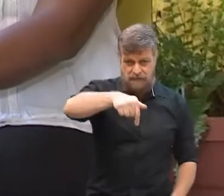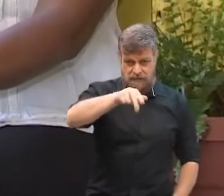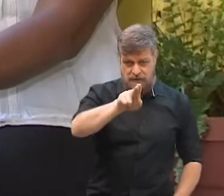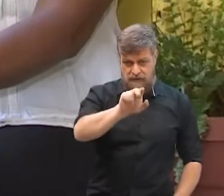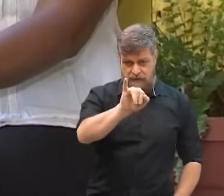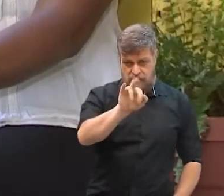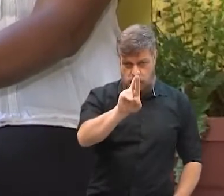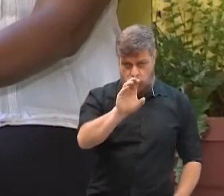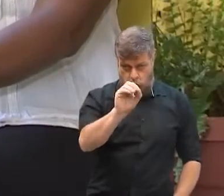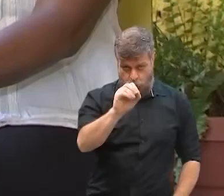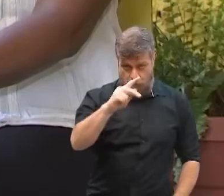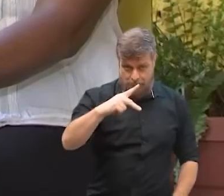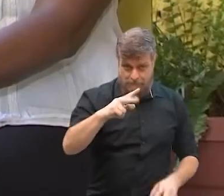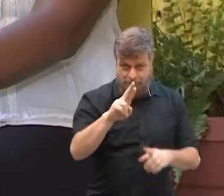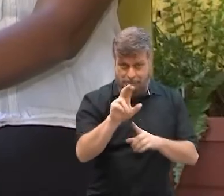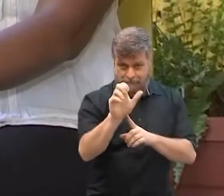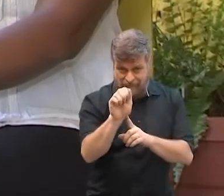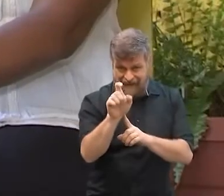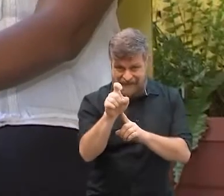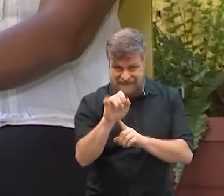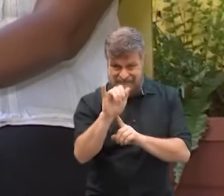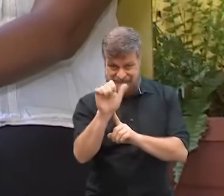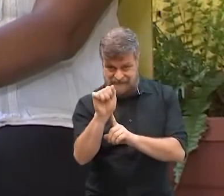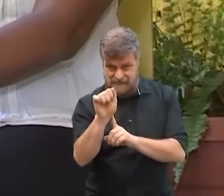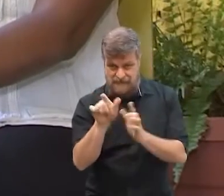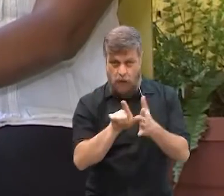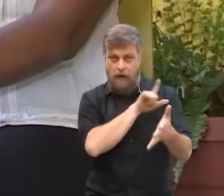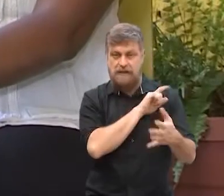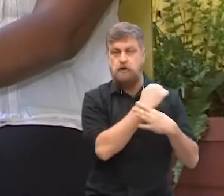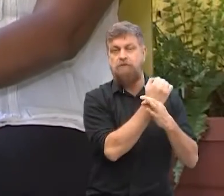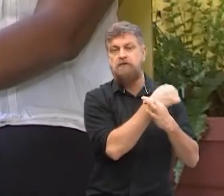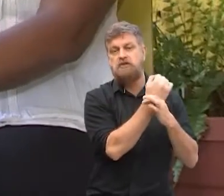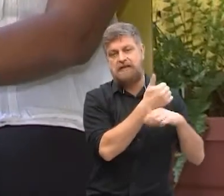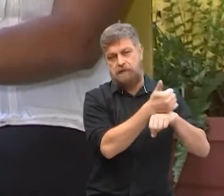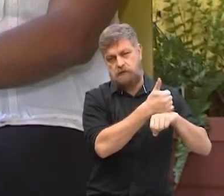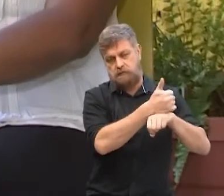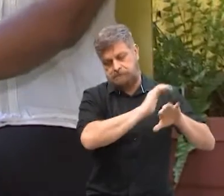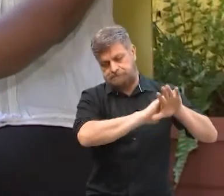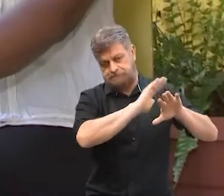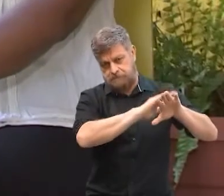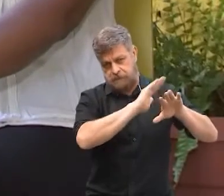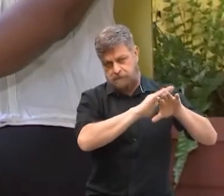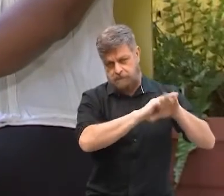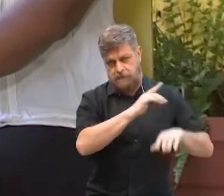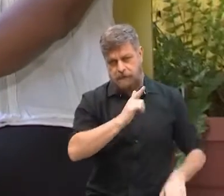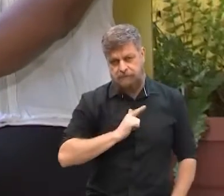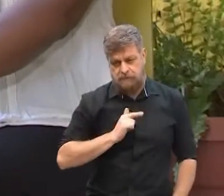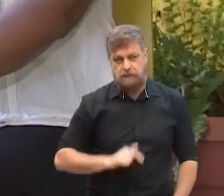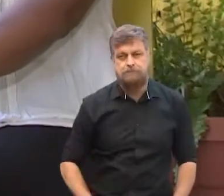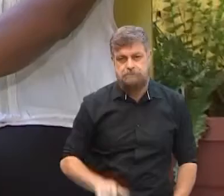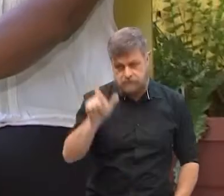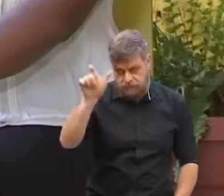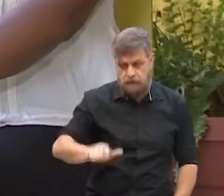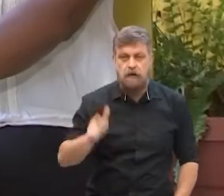Hoje em dia já tem faculdade de quiropraxia. Antes eram fisioterapeutas só que poderiam fazer. Mas às vezes uma sessão de massoterapia sai um